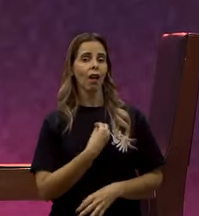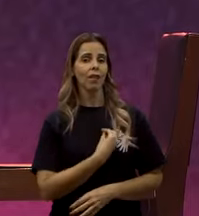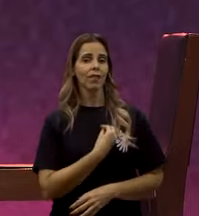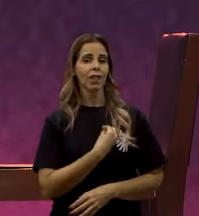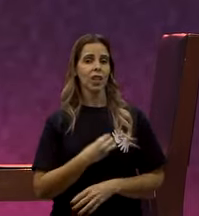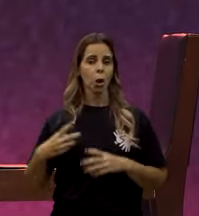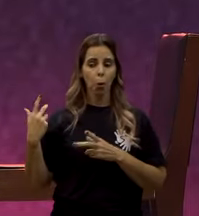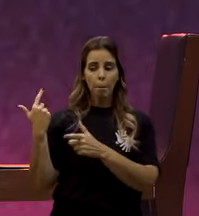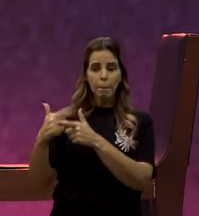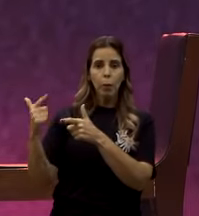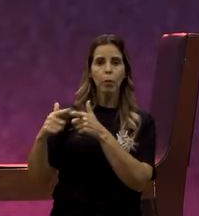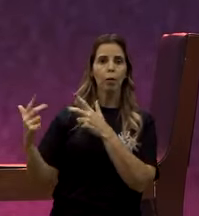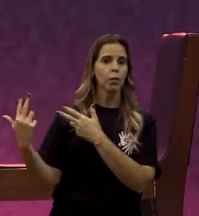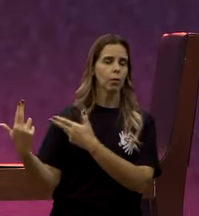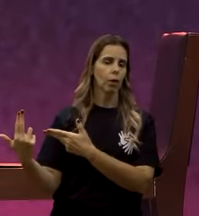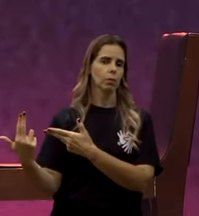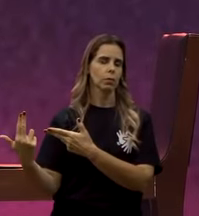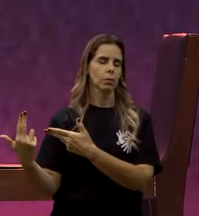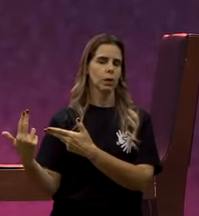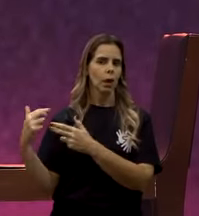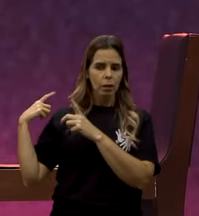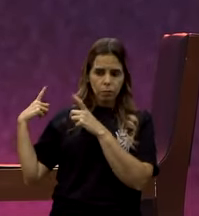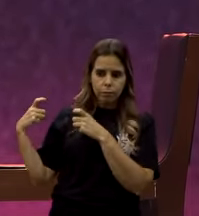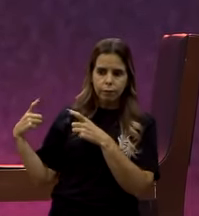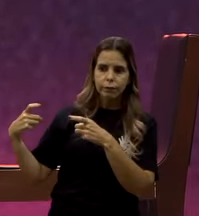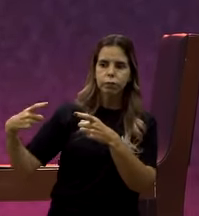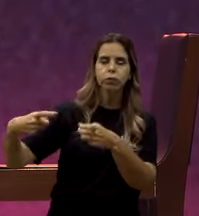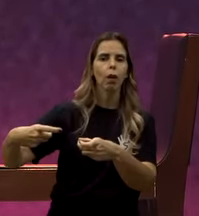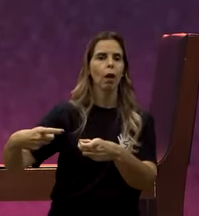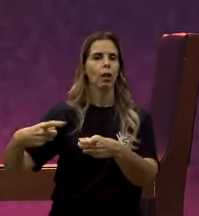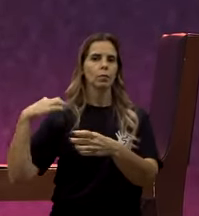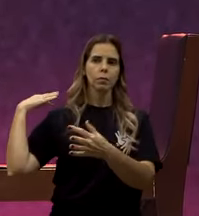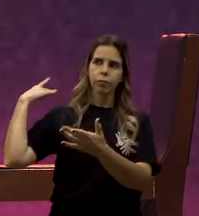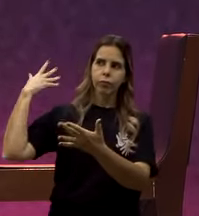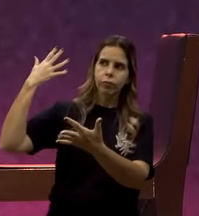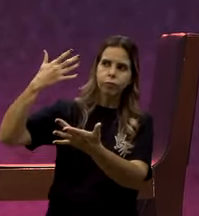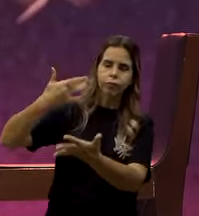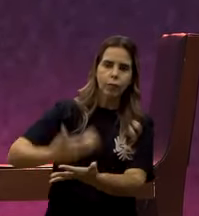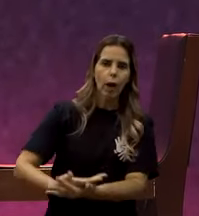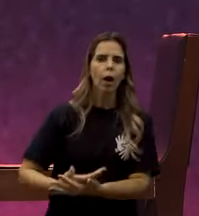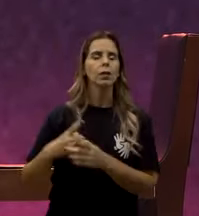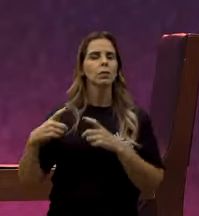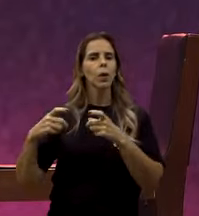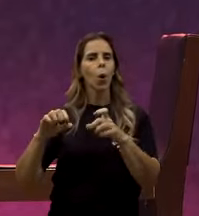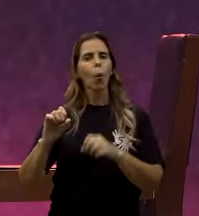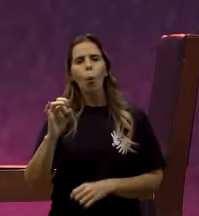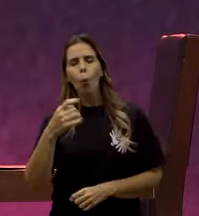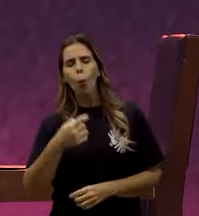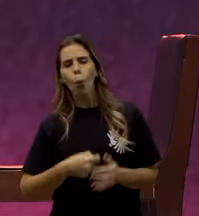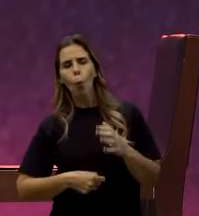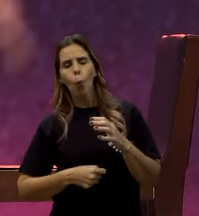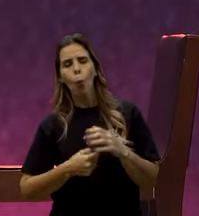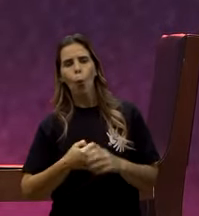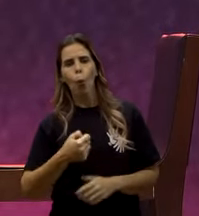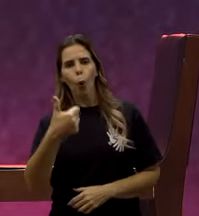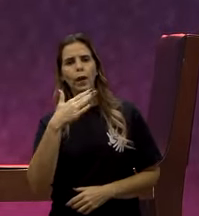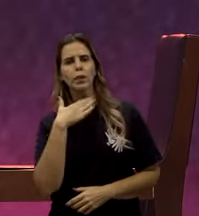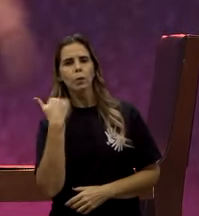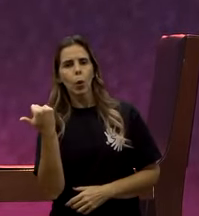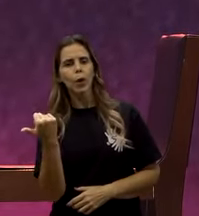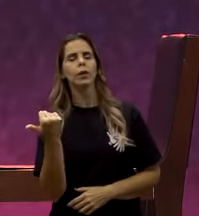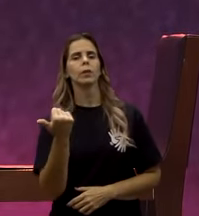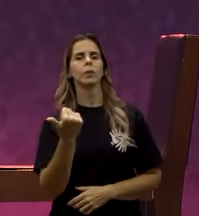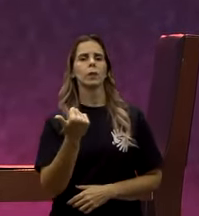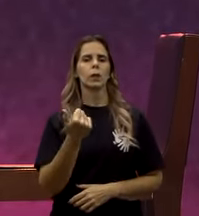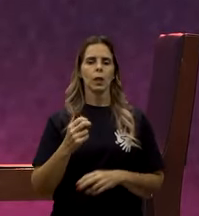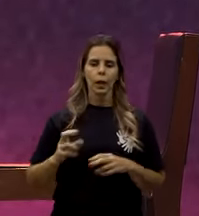as marcas da vida de Paulo é guerra irmão é luta é combate quase morri várias vezes fui rejeitado